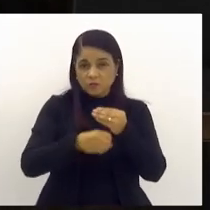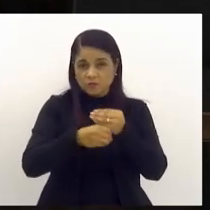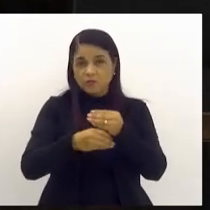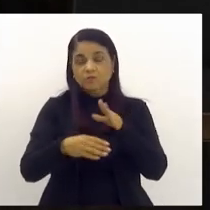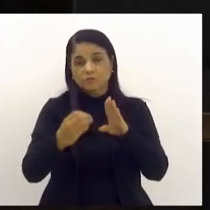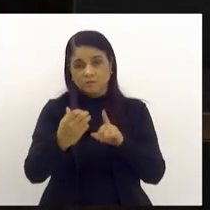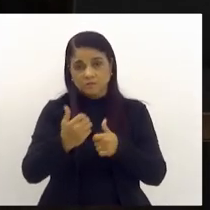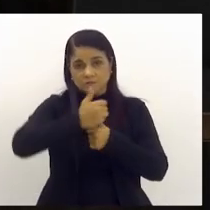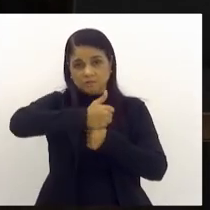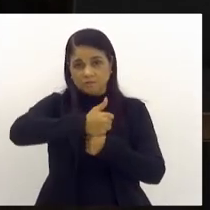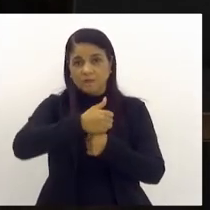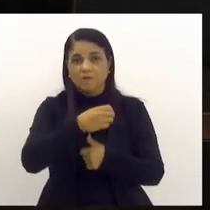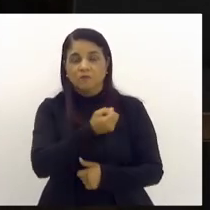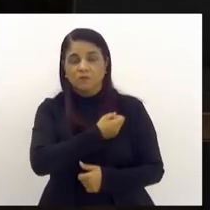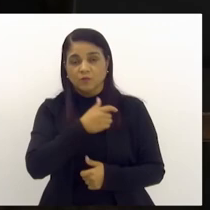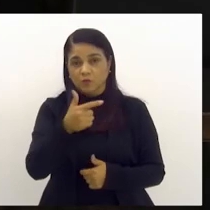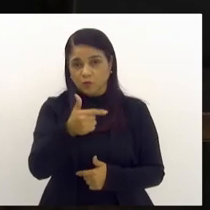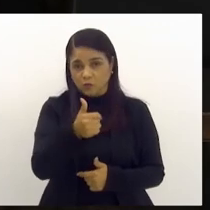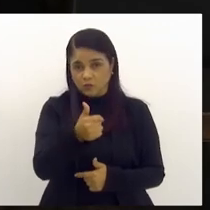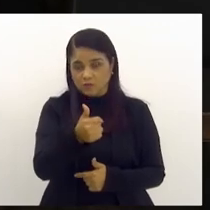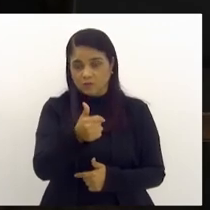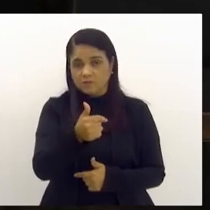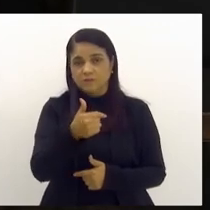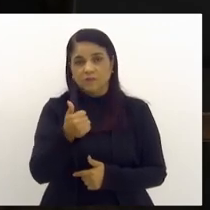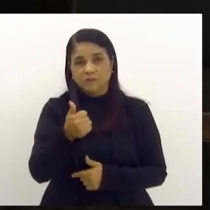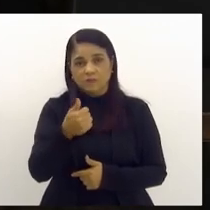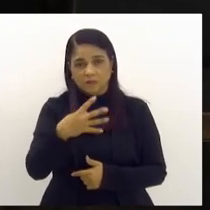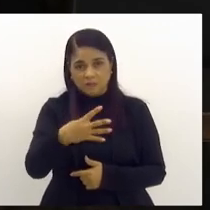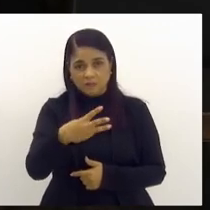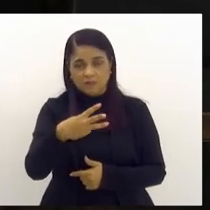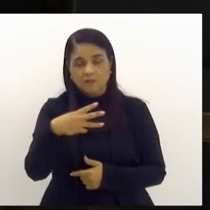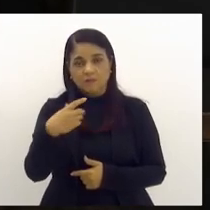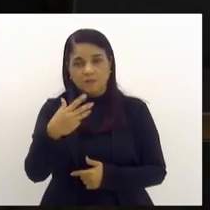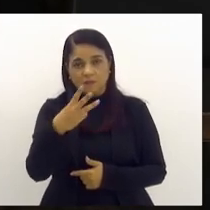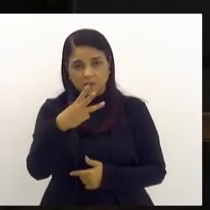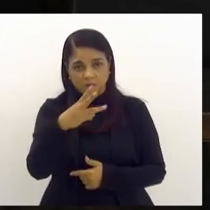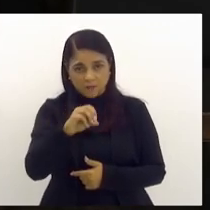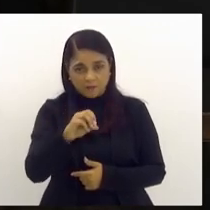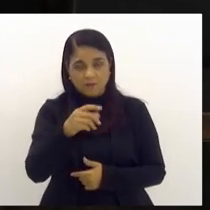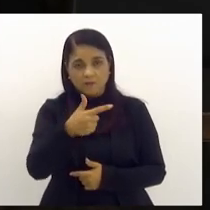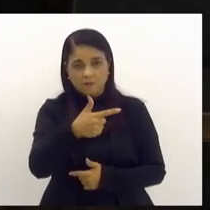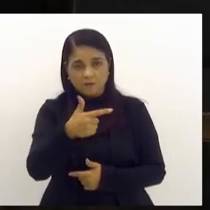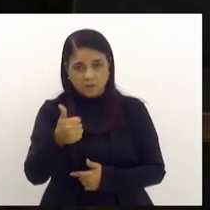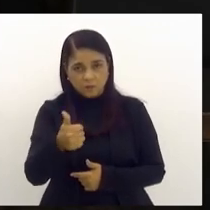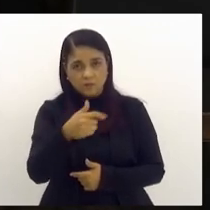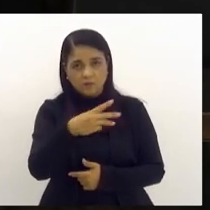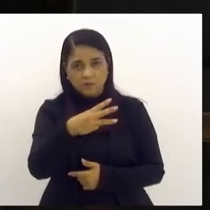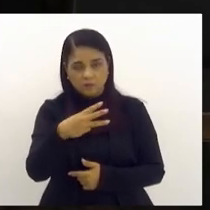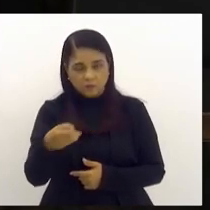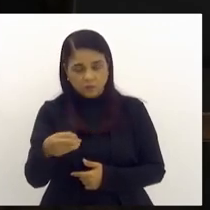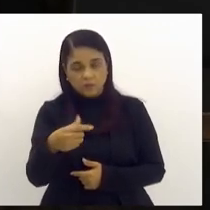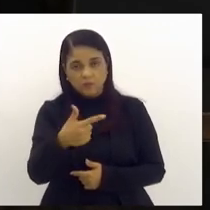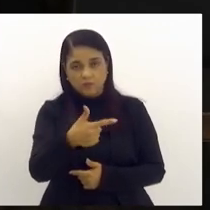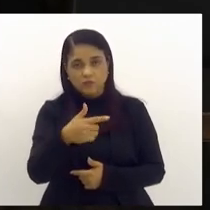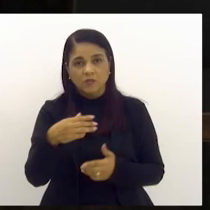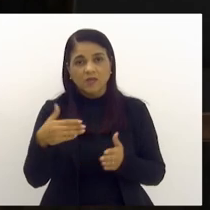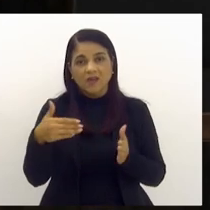às emendas de número 12, 13, 30, 31, 32, 33,